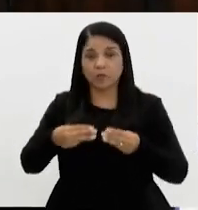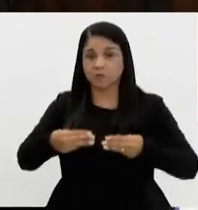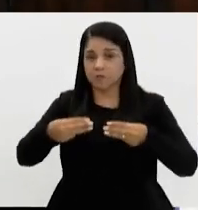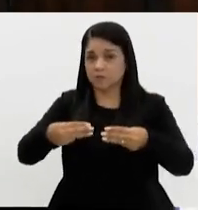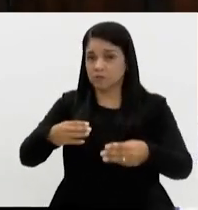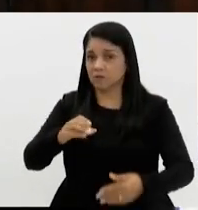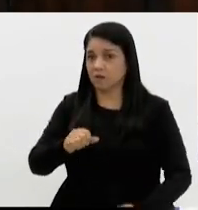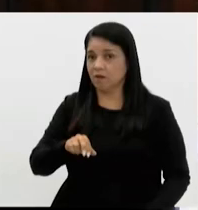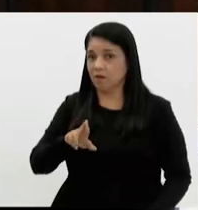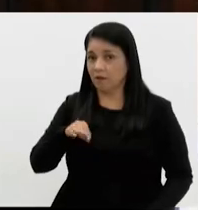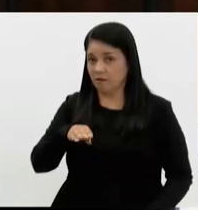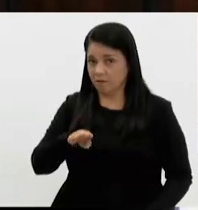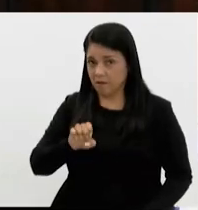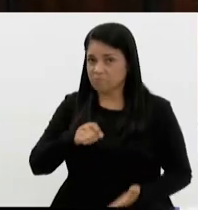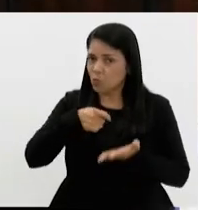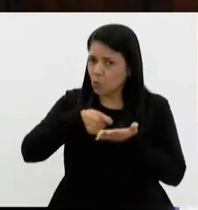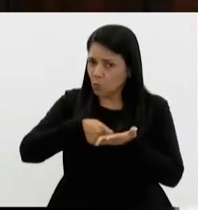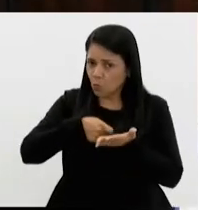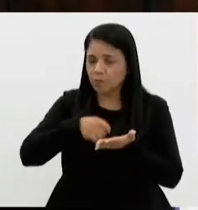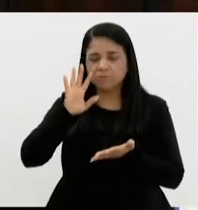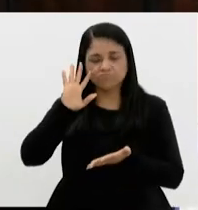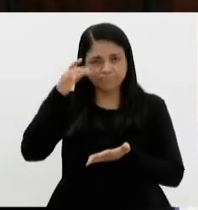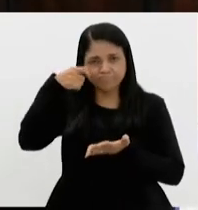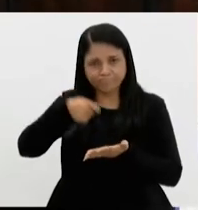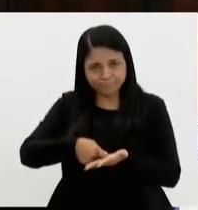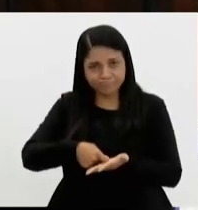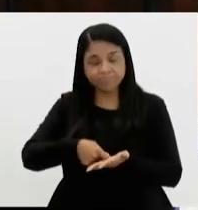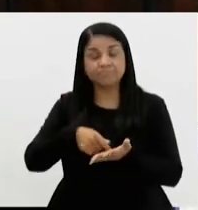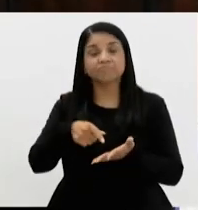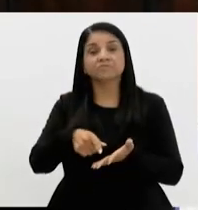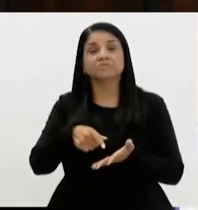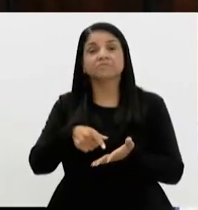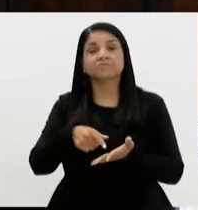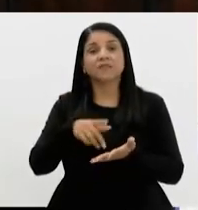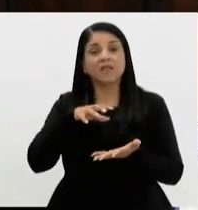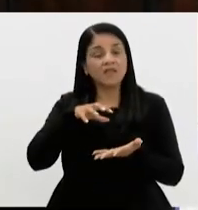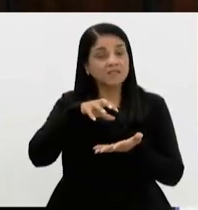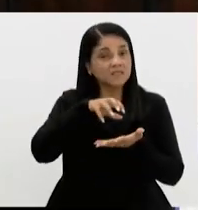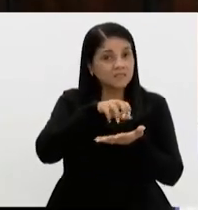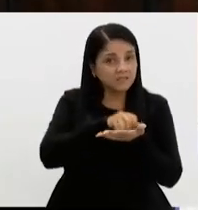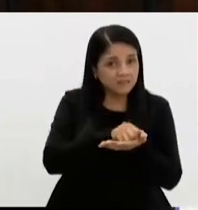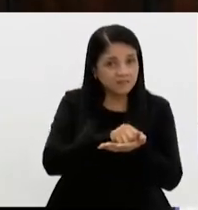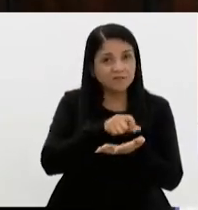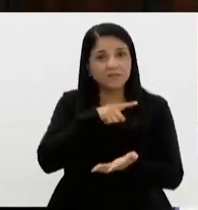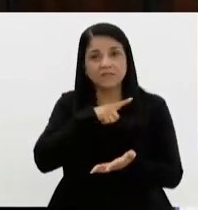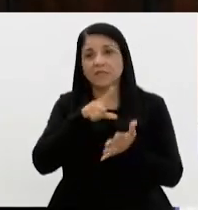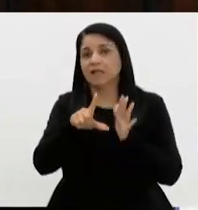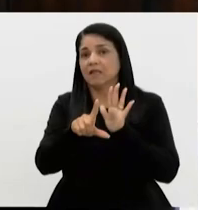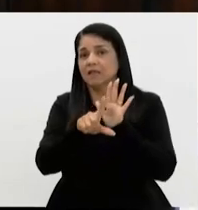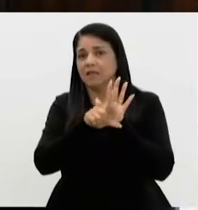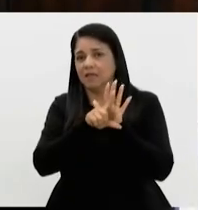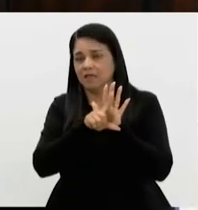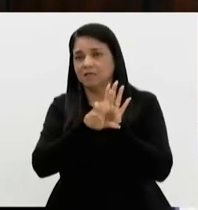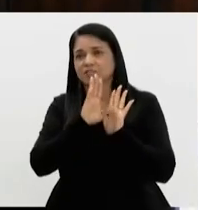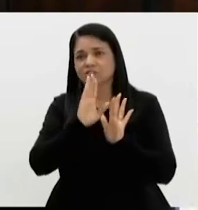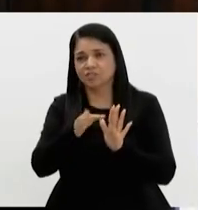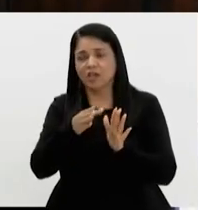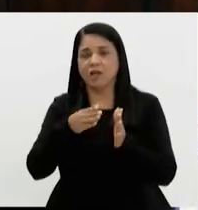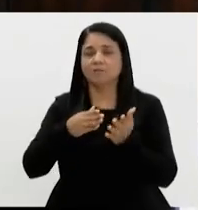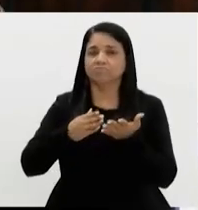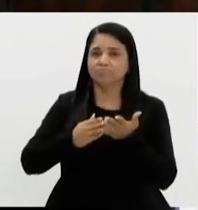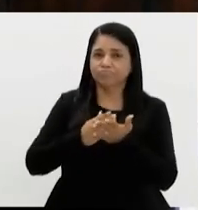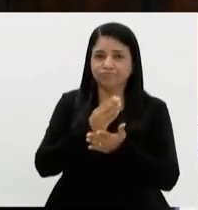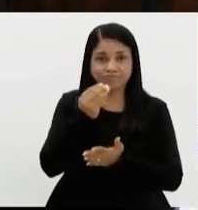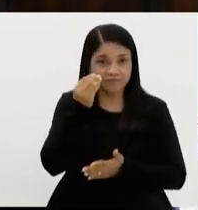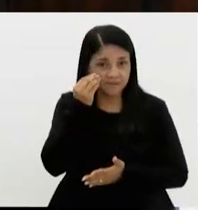e com essa eh eh eh com com esse registro de que a gente tem uma lei que já foi testada